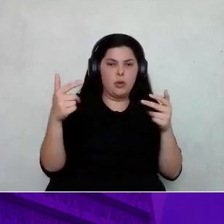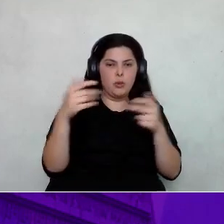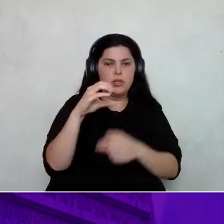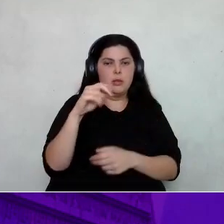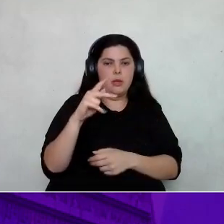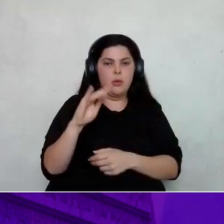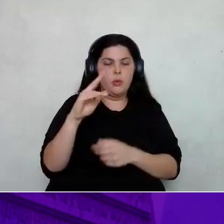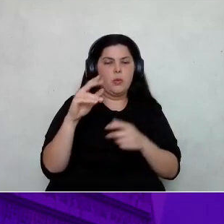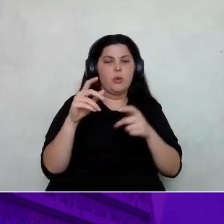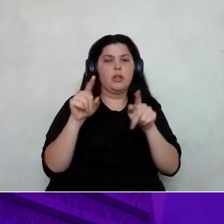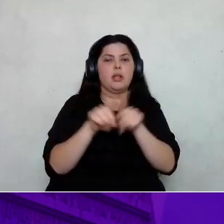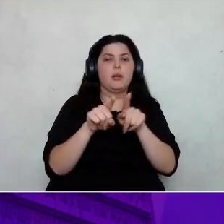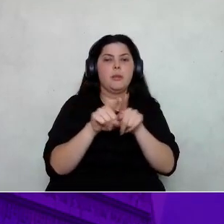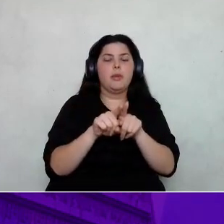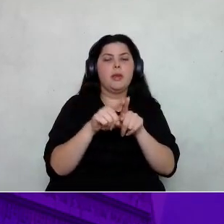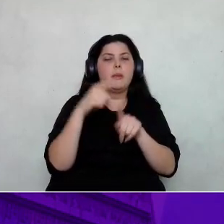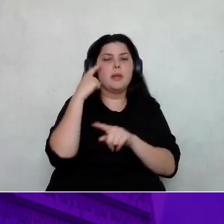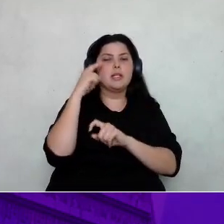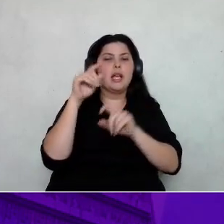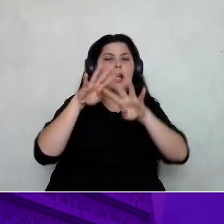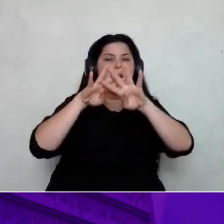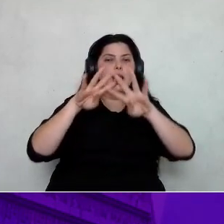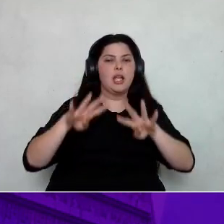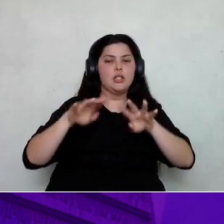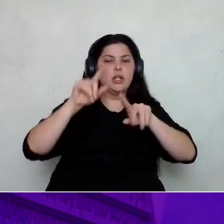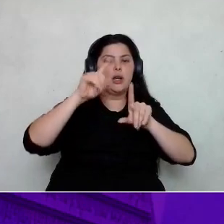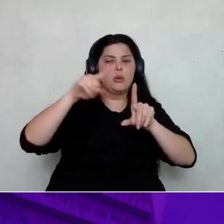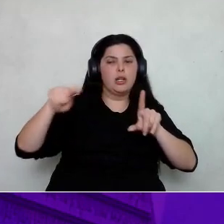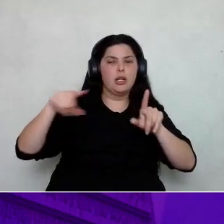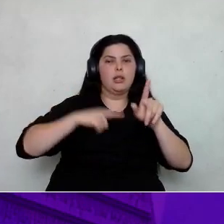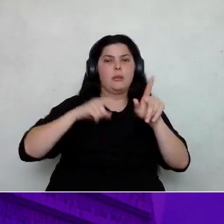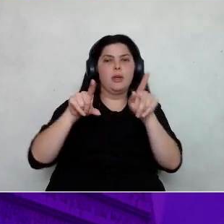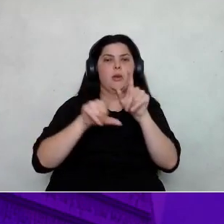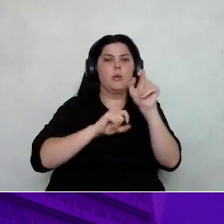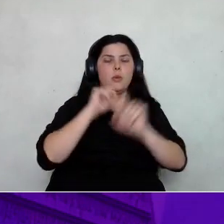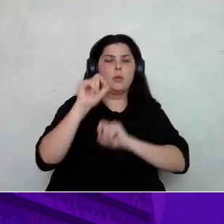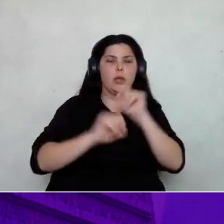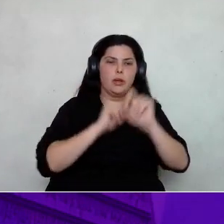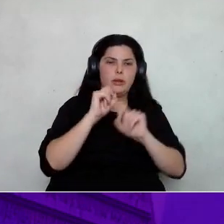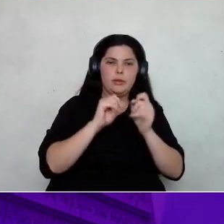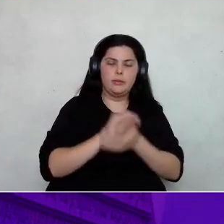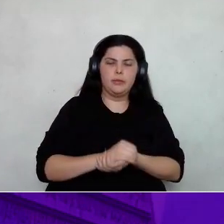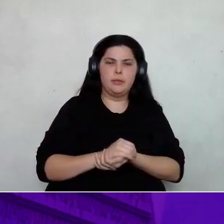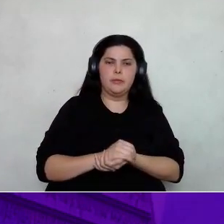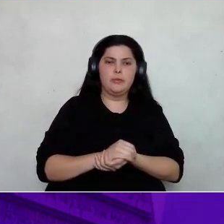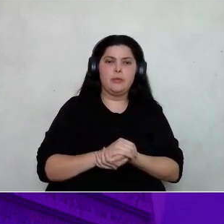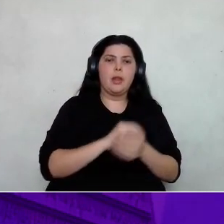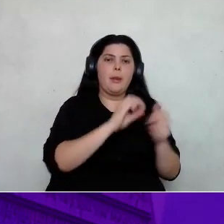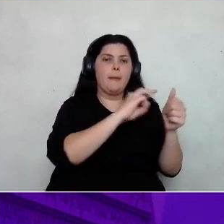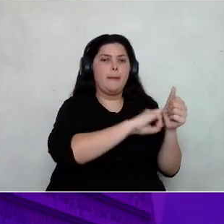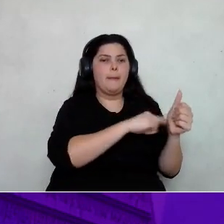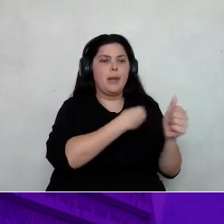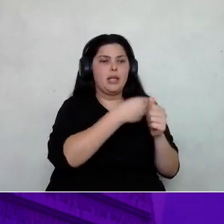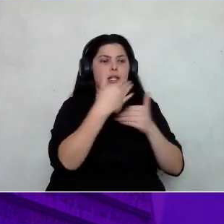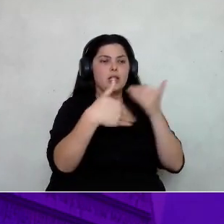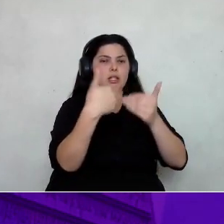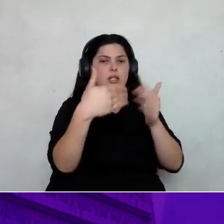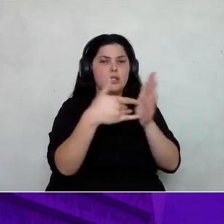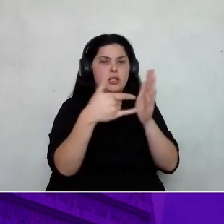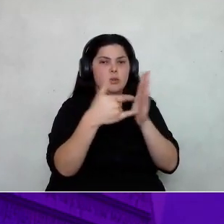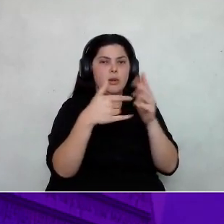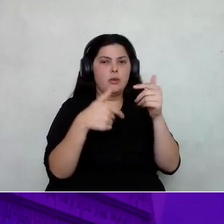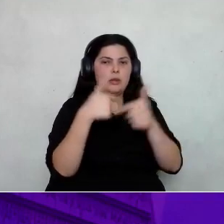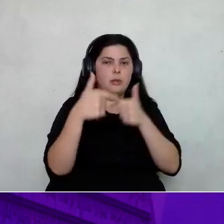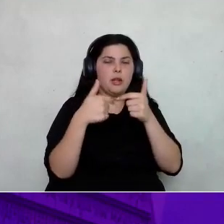principalmente latência de rede. A gente também precisa levar em consideração as métricas de desempenho que a gente vai trabalhar quando a gente vai